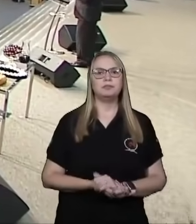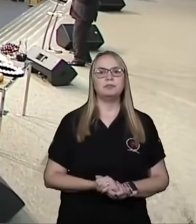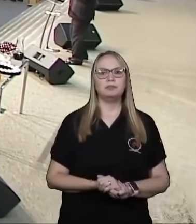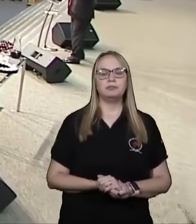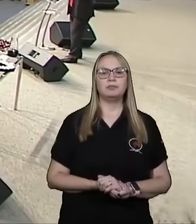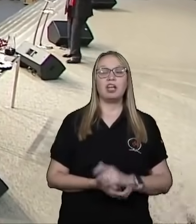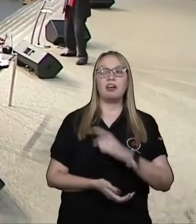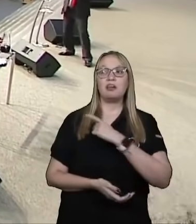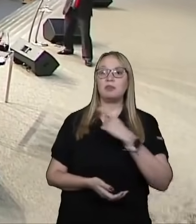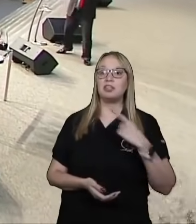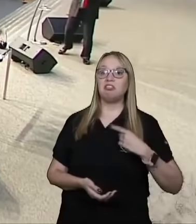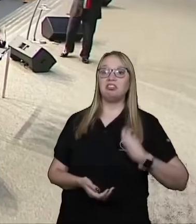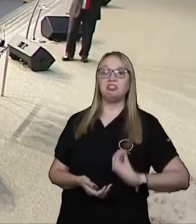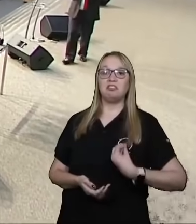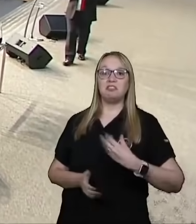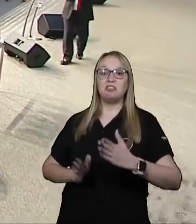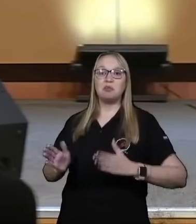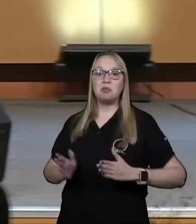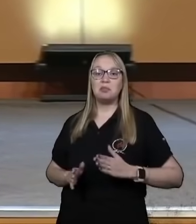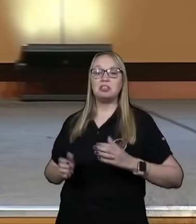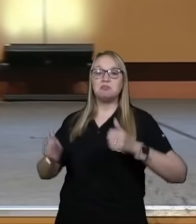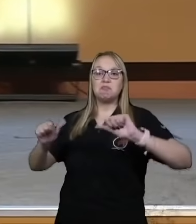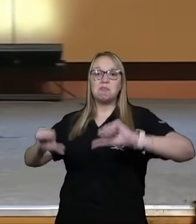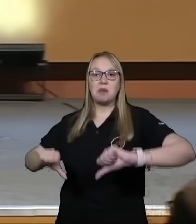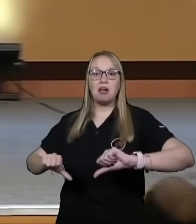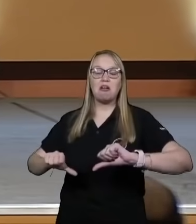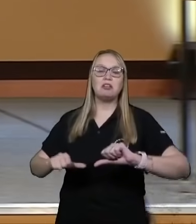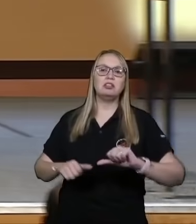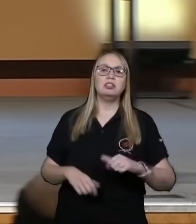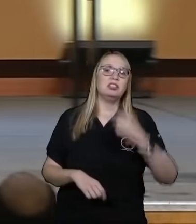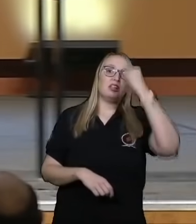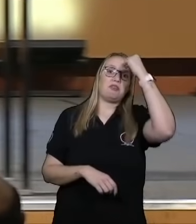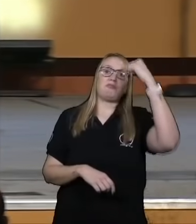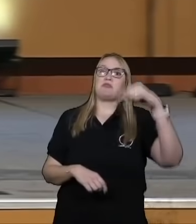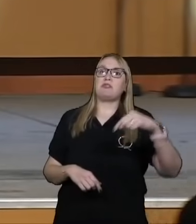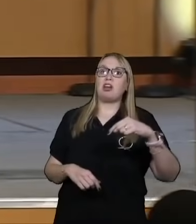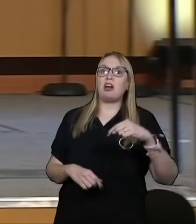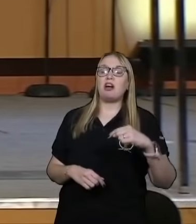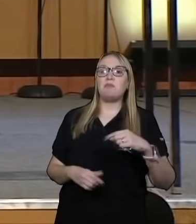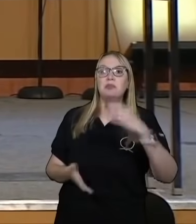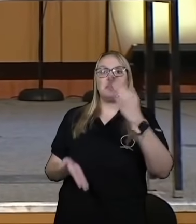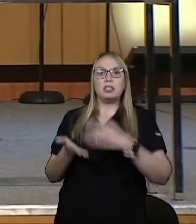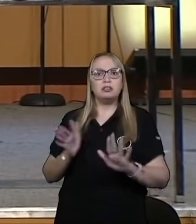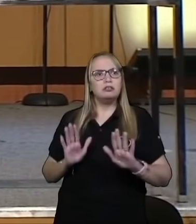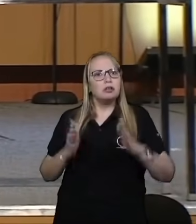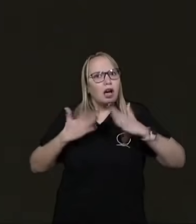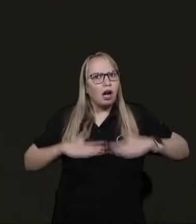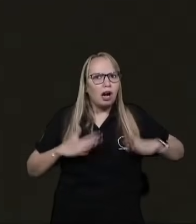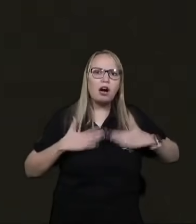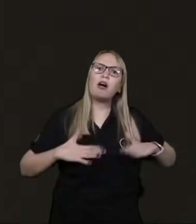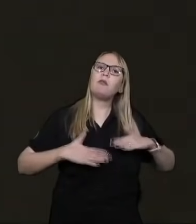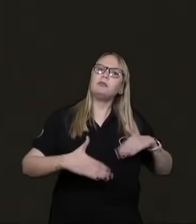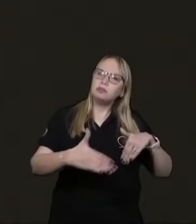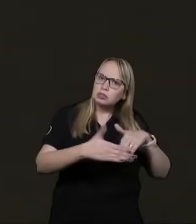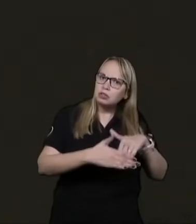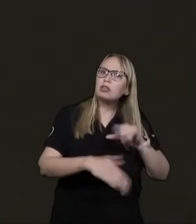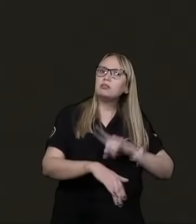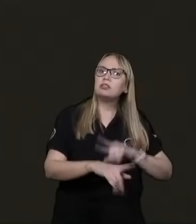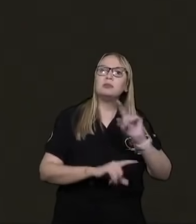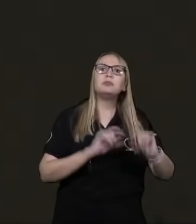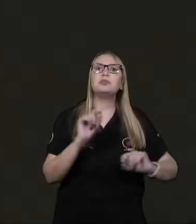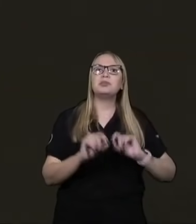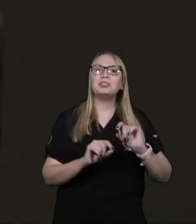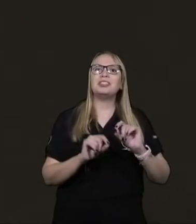e a pastor eu tô vivendo um tempo de derrota pastor você não sabe quanto eu tenho perdido Calma vai chegar o tempo